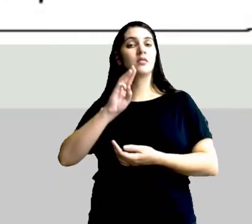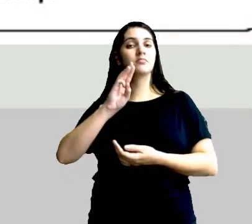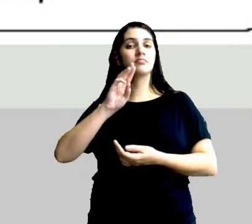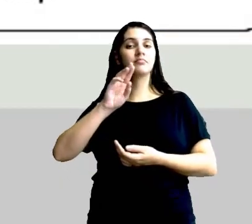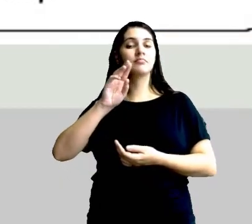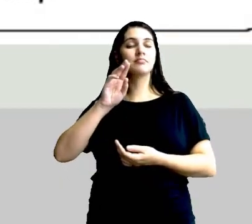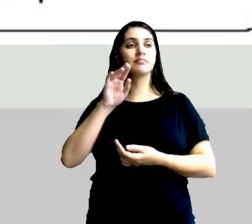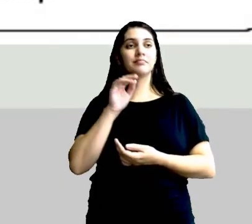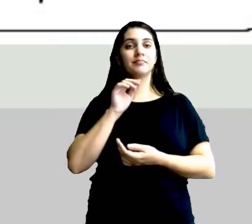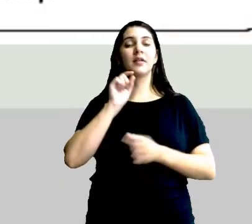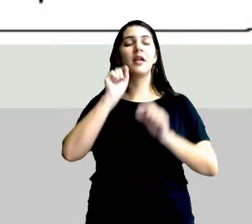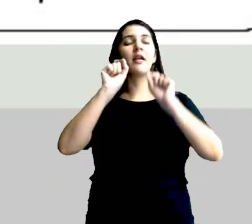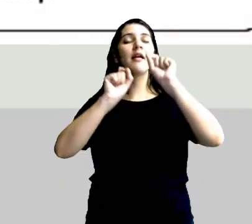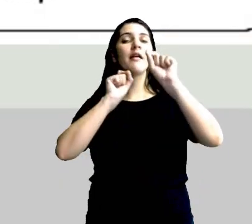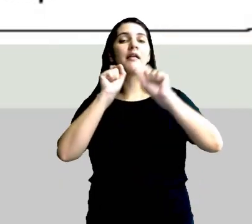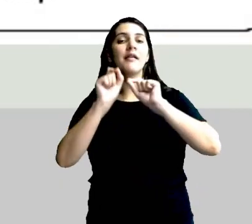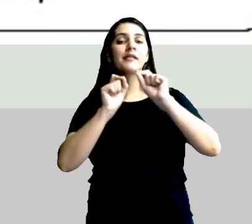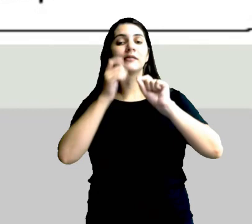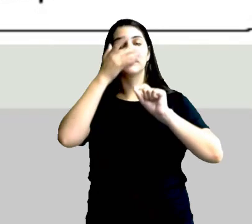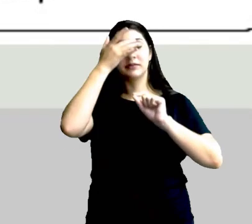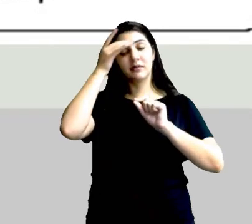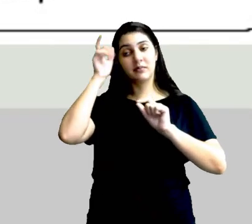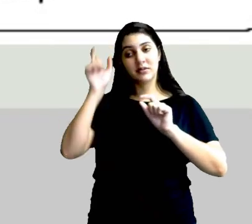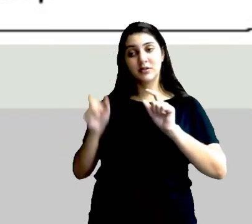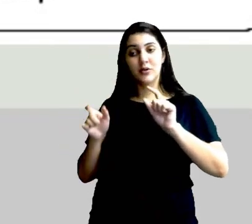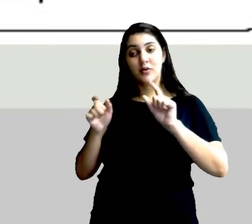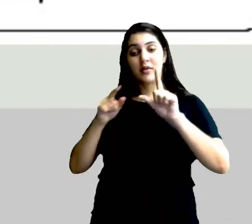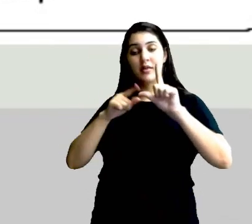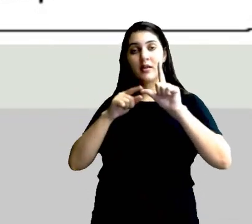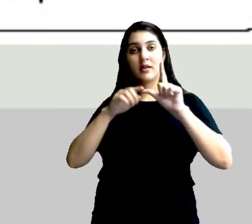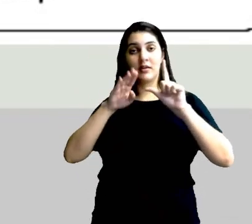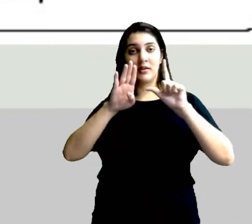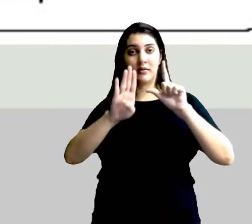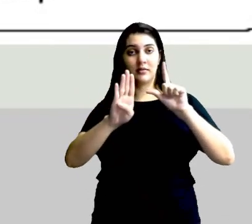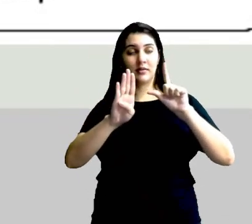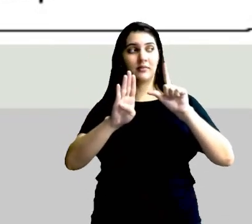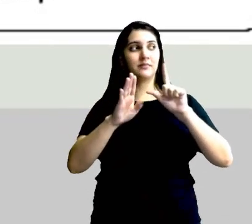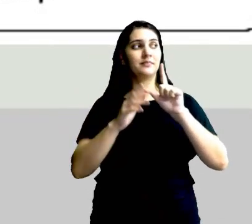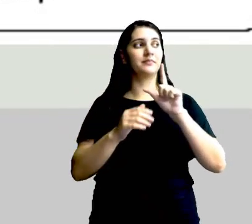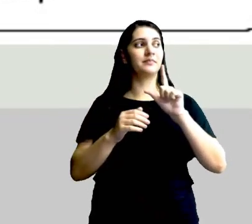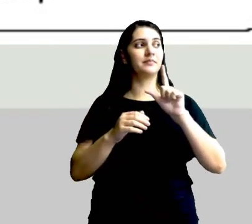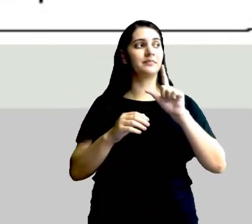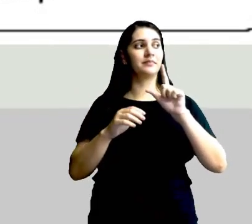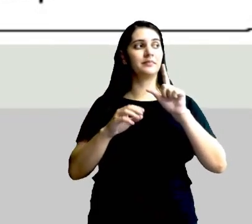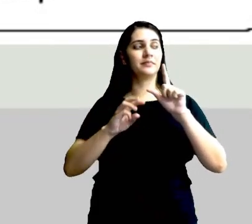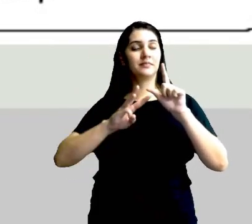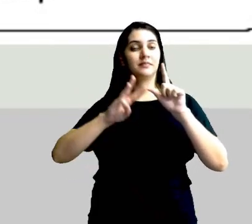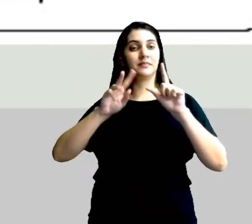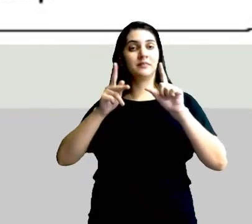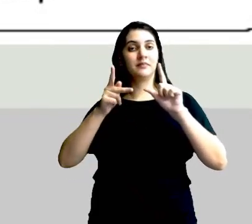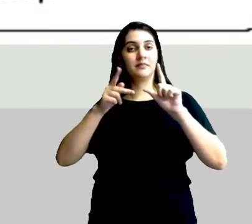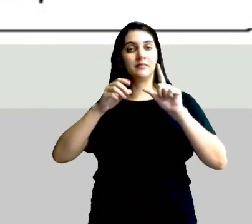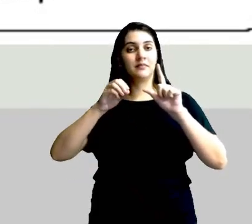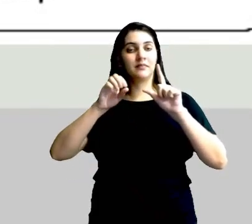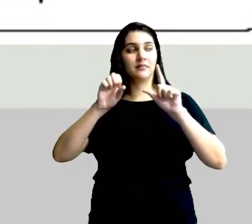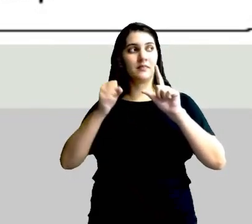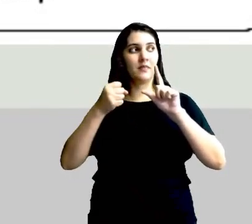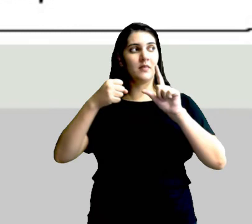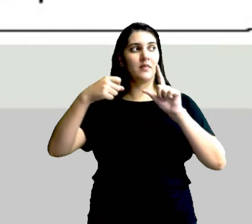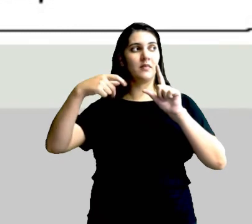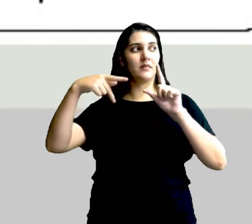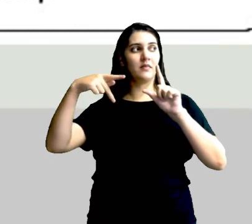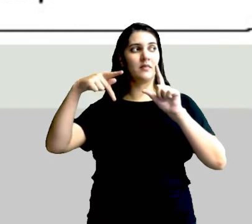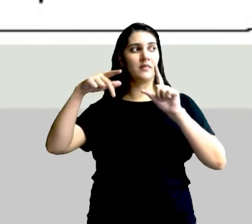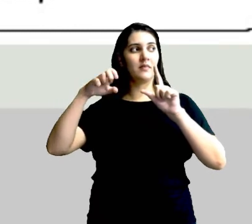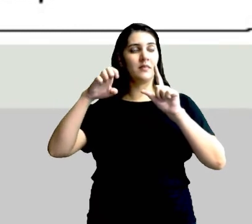é, tá? Jane vai ser a pessoa. Na letra B, who is Peter? Na letra C, desculpa que aí tá a letra A, então houve aí